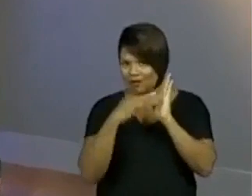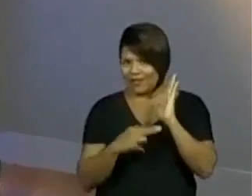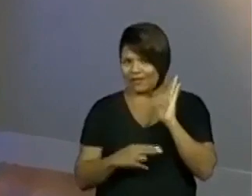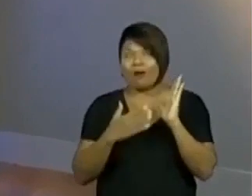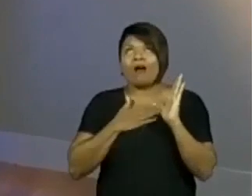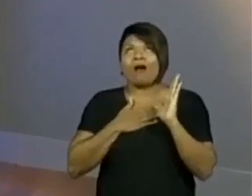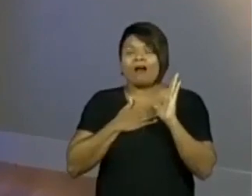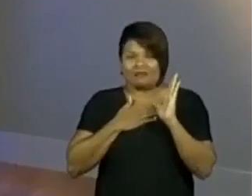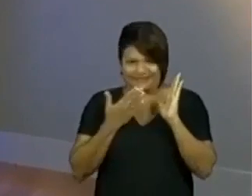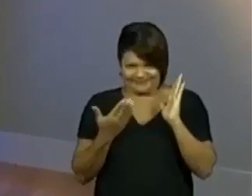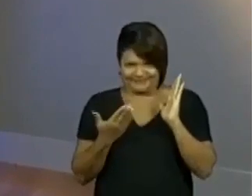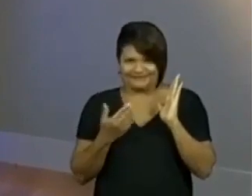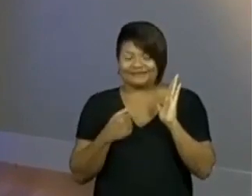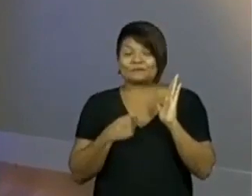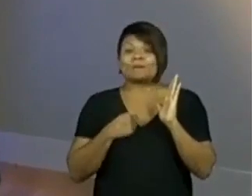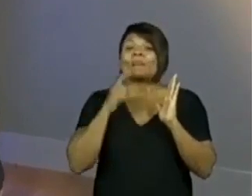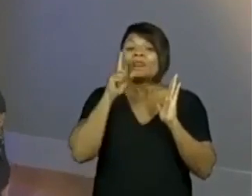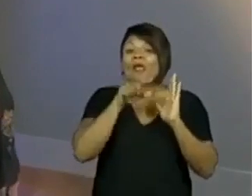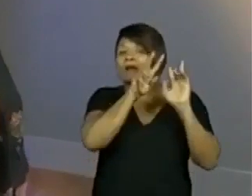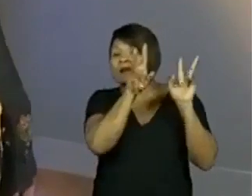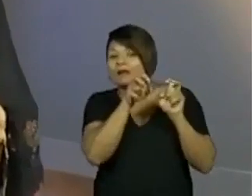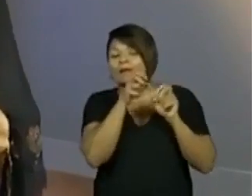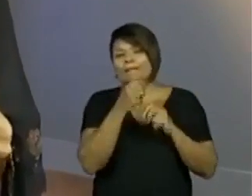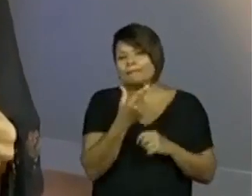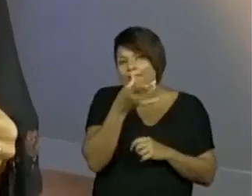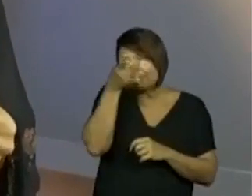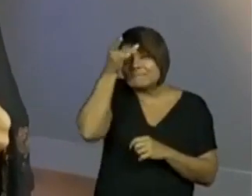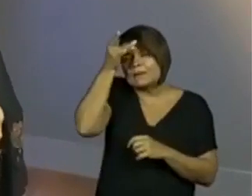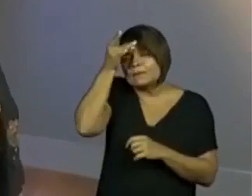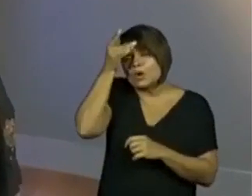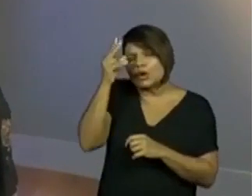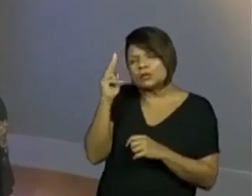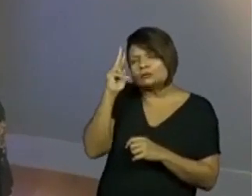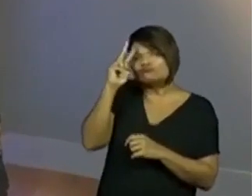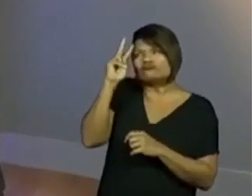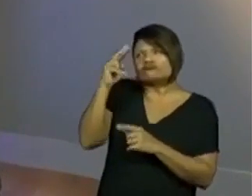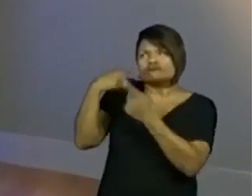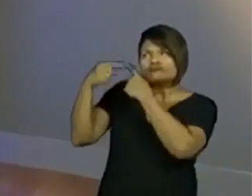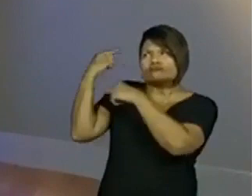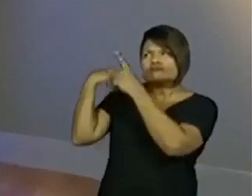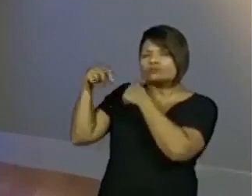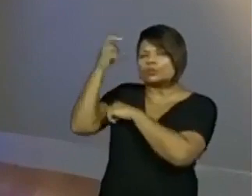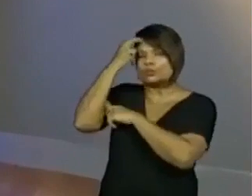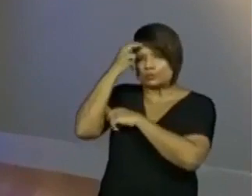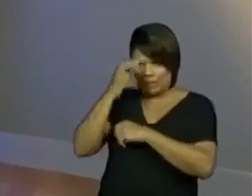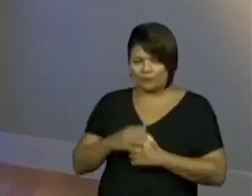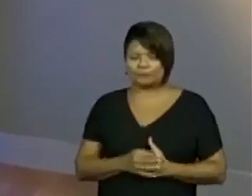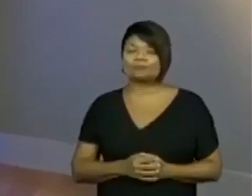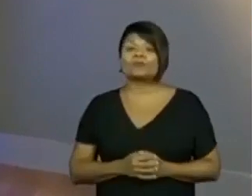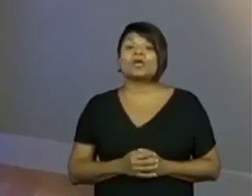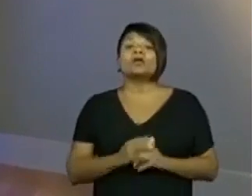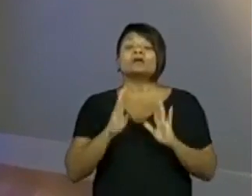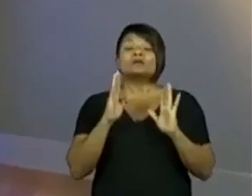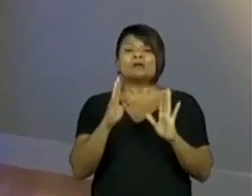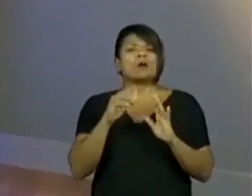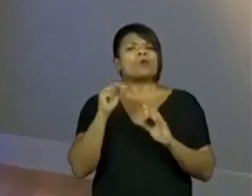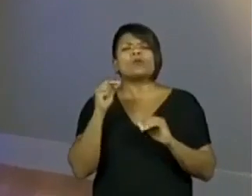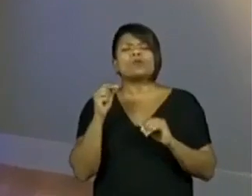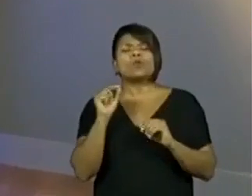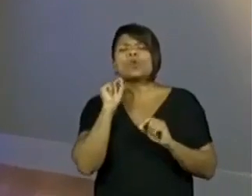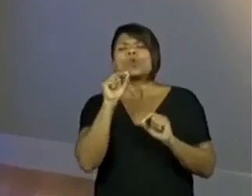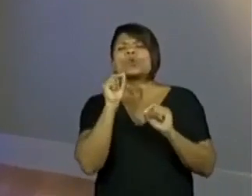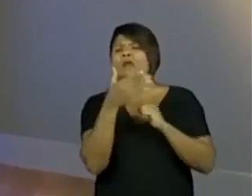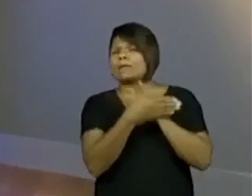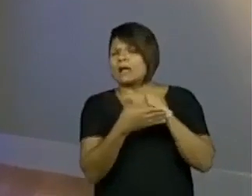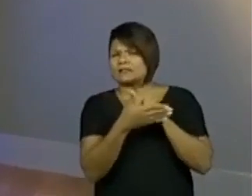vocês, que fala sobre a memória cultural. A memória cultural se baseia no